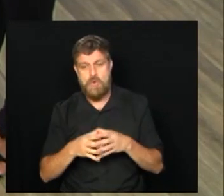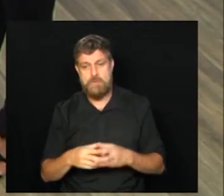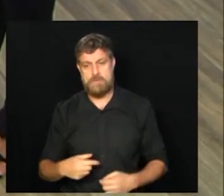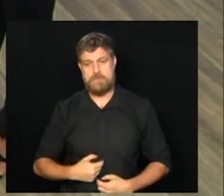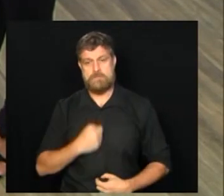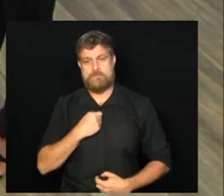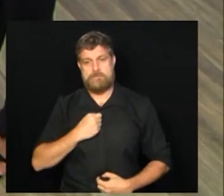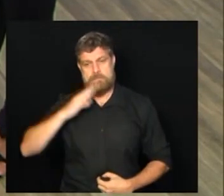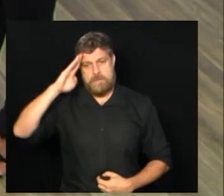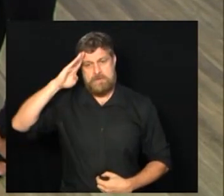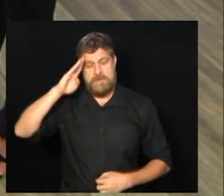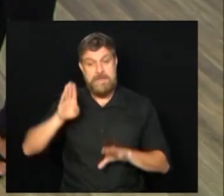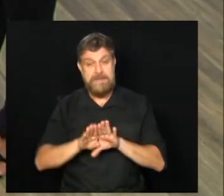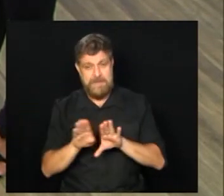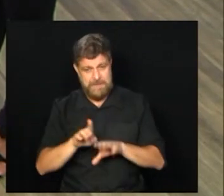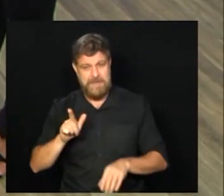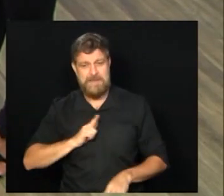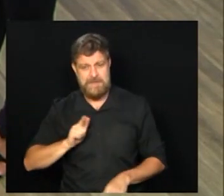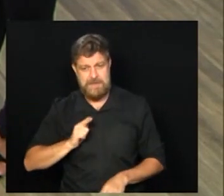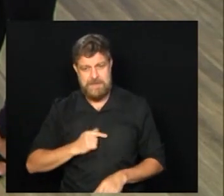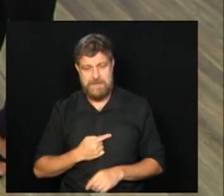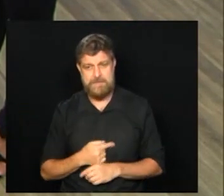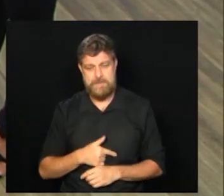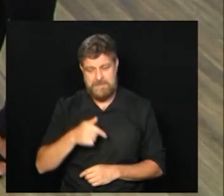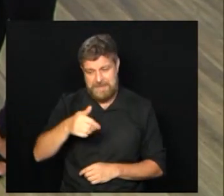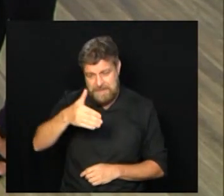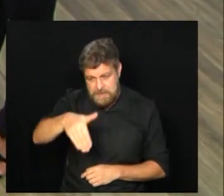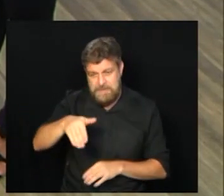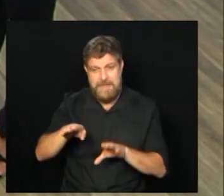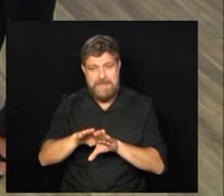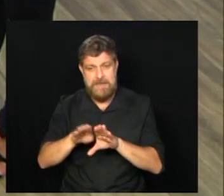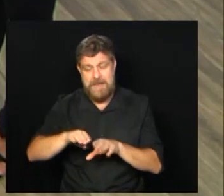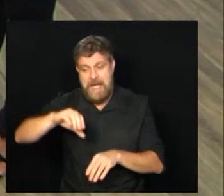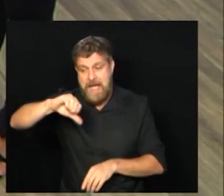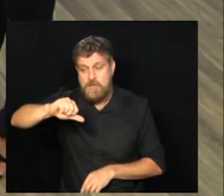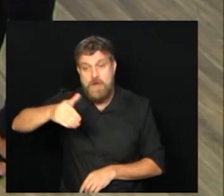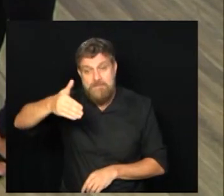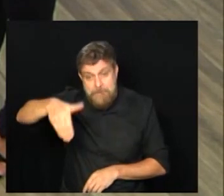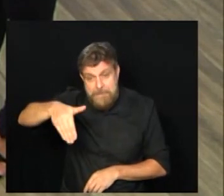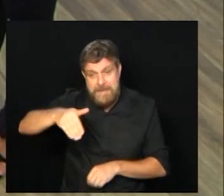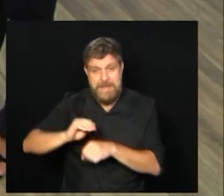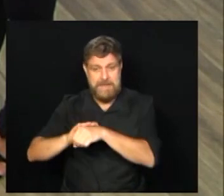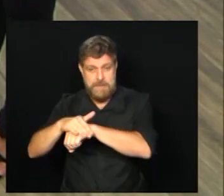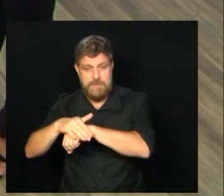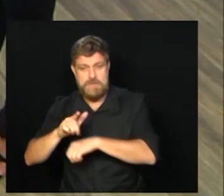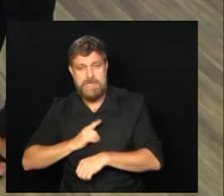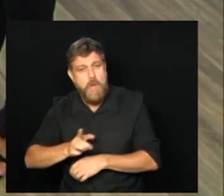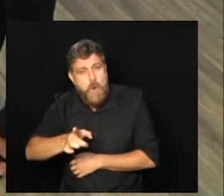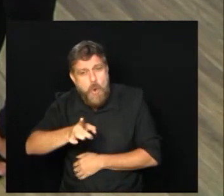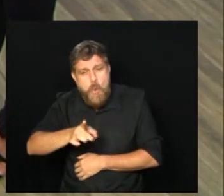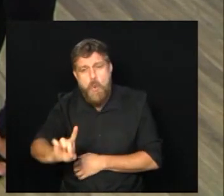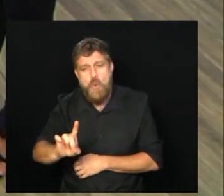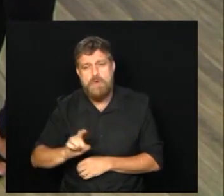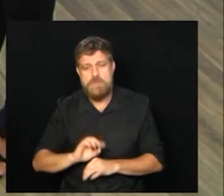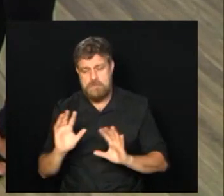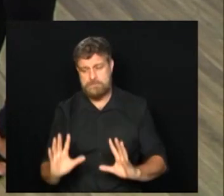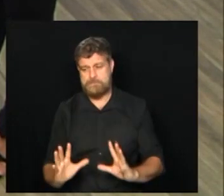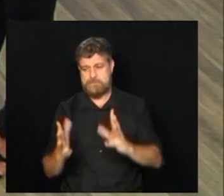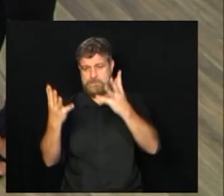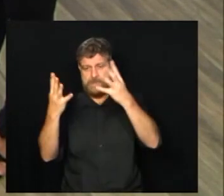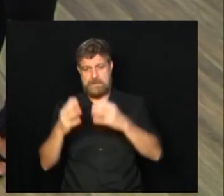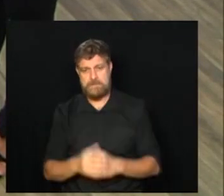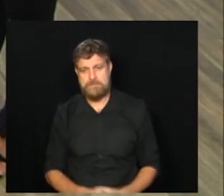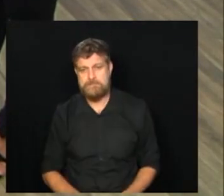Patrulheiros, temos vários eventos às 17h30 e também às 9h30 da noite é o último evento,